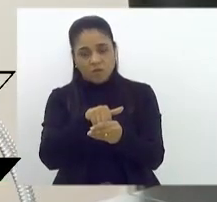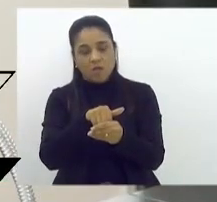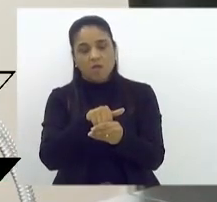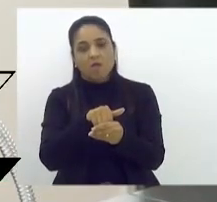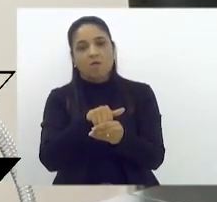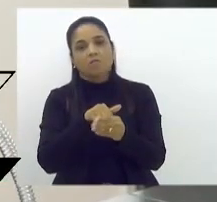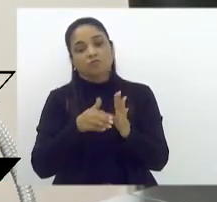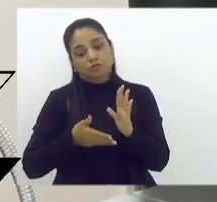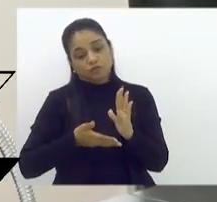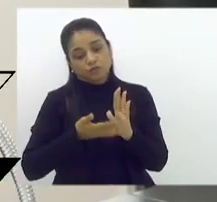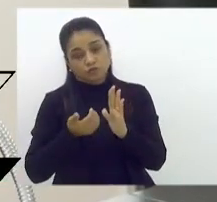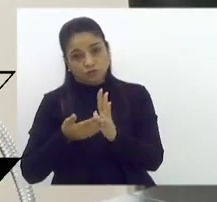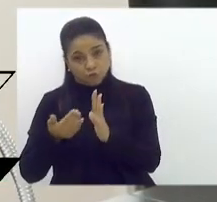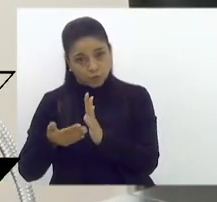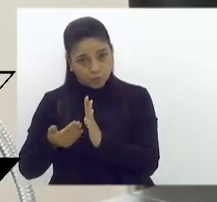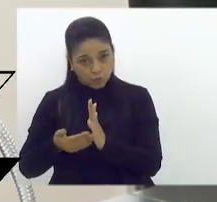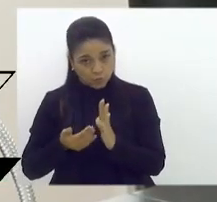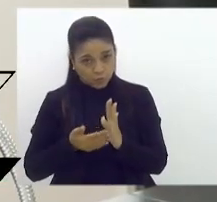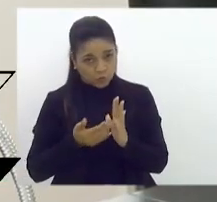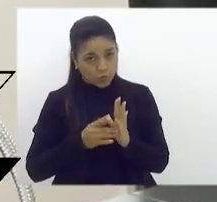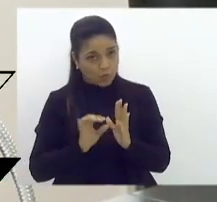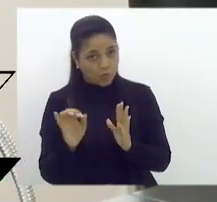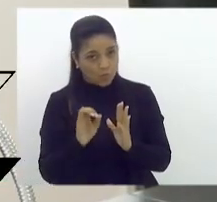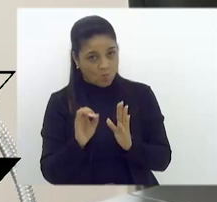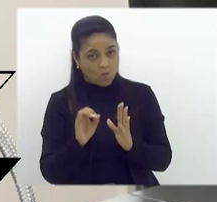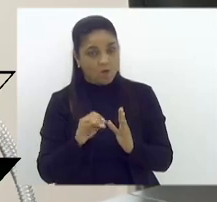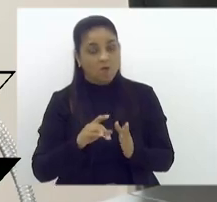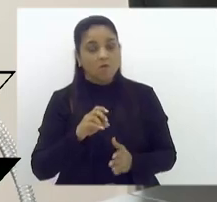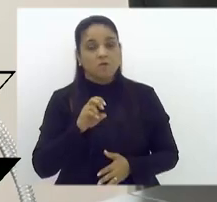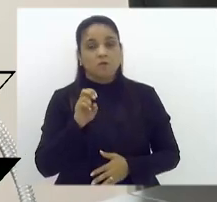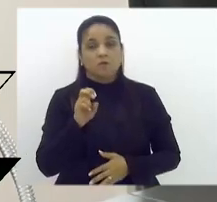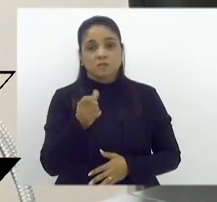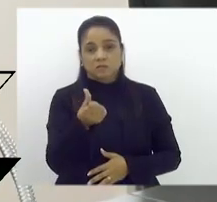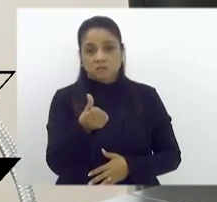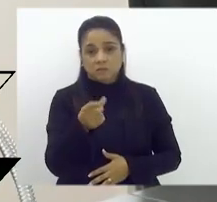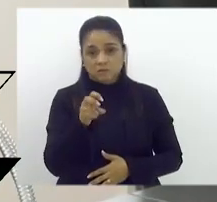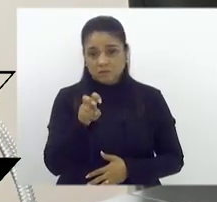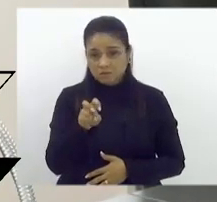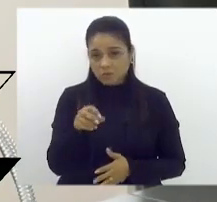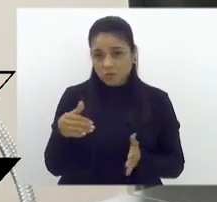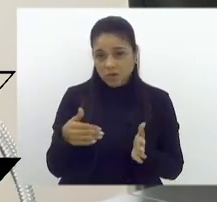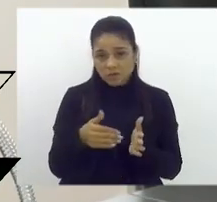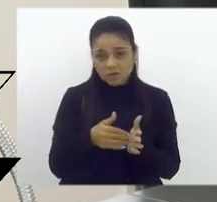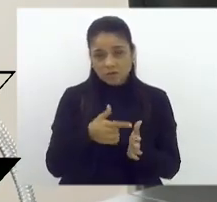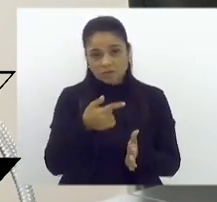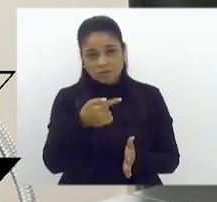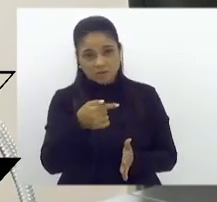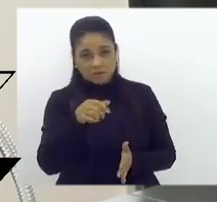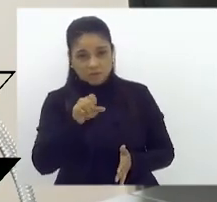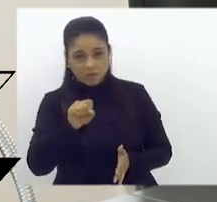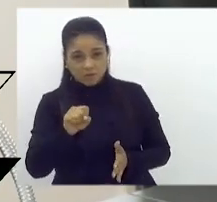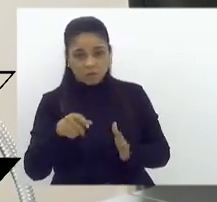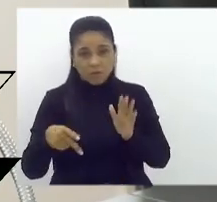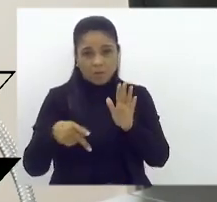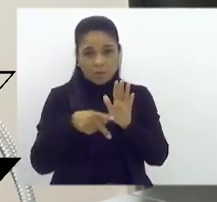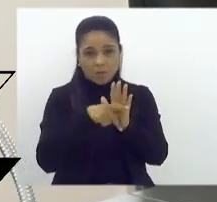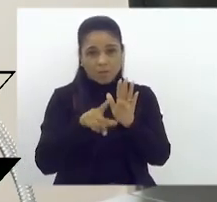foram retirados de pauta, o 65 ao 78, que são os projetos